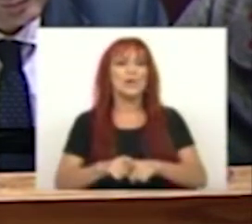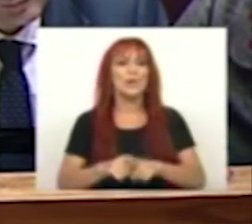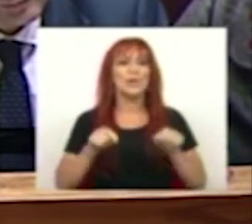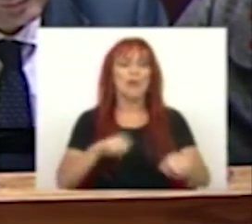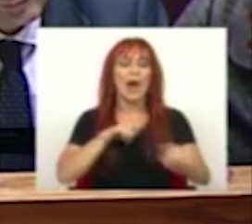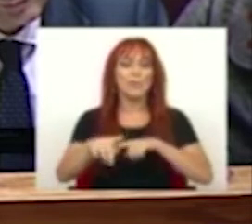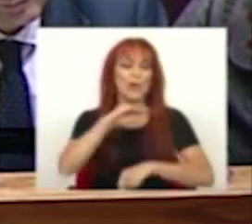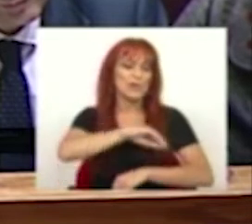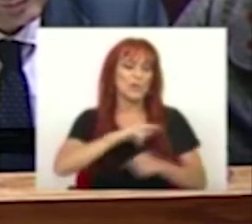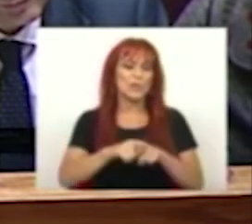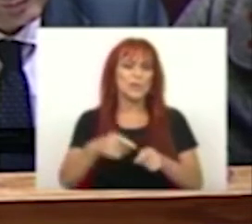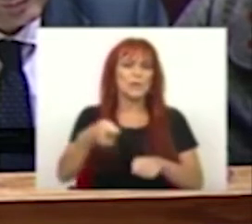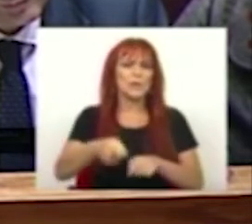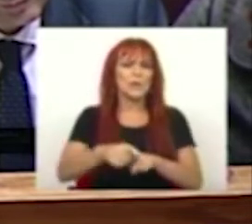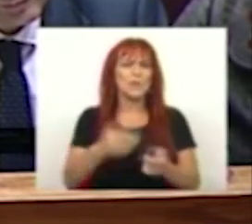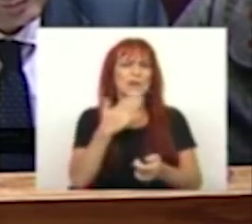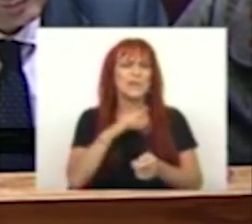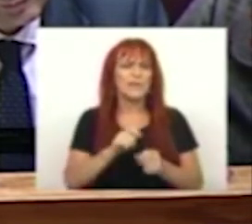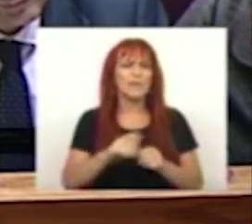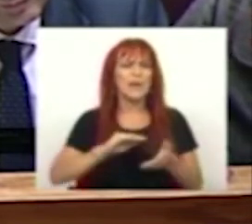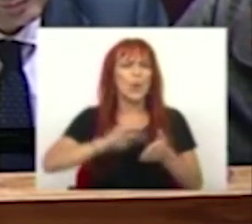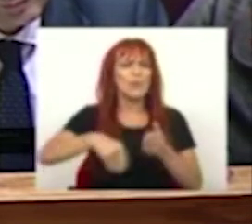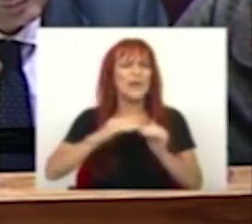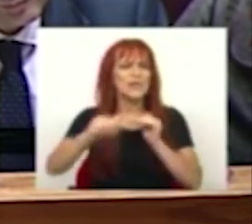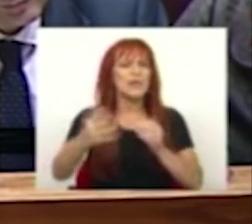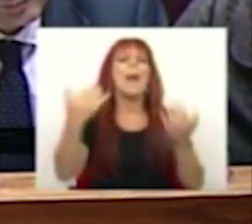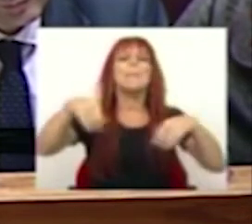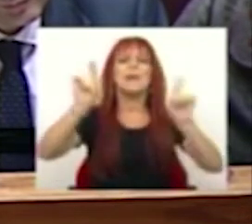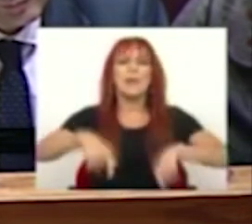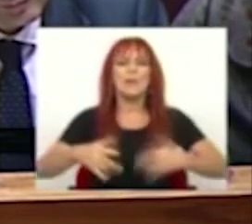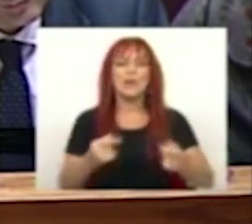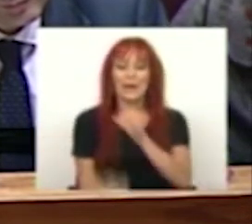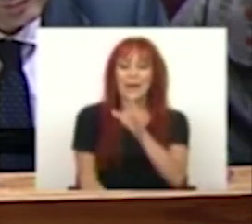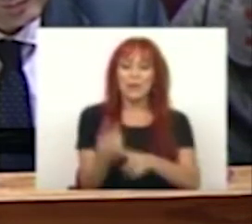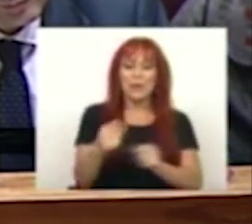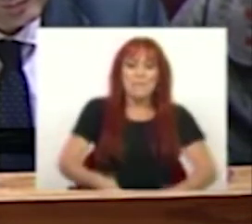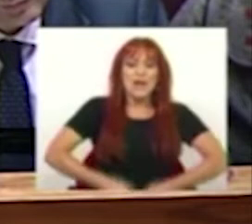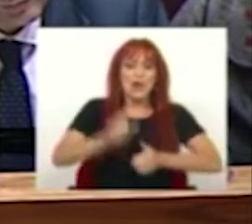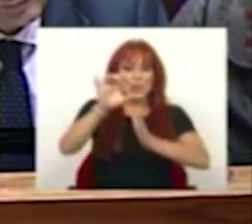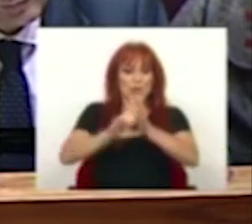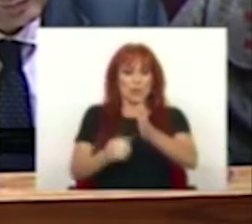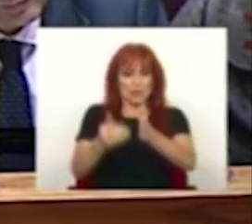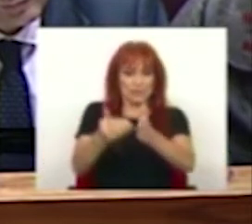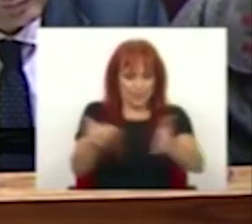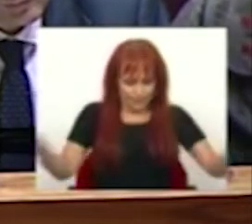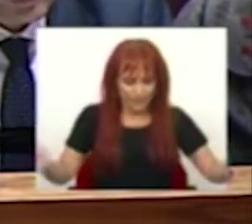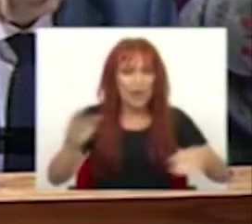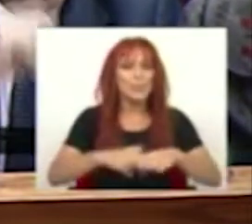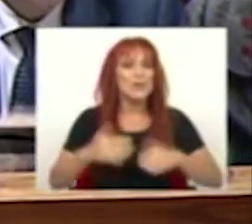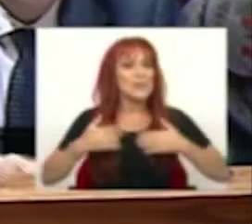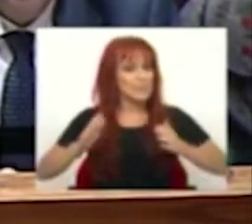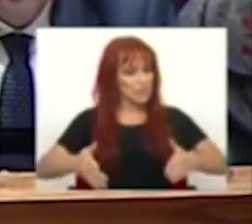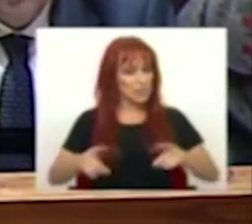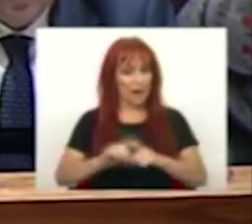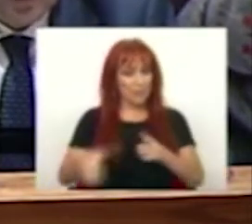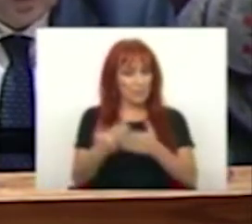de arrendamento acessível e de estabilidade dos contratos, mas também para a criação de melhores condições. E por isso temos